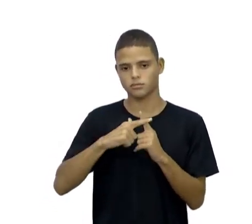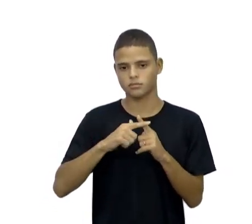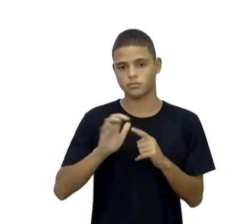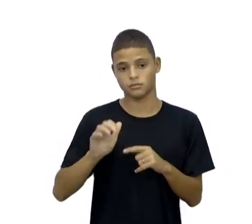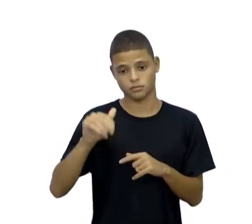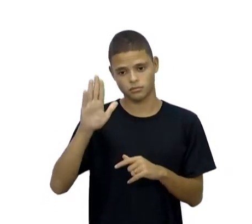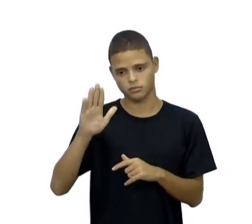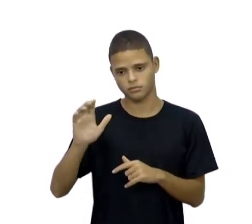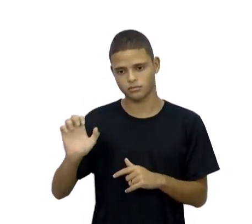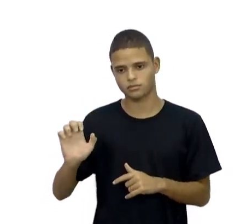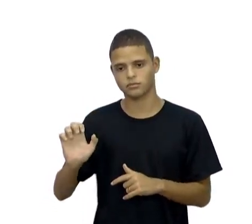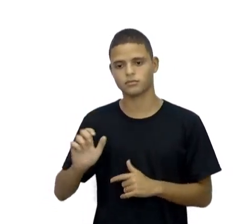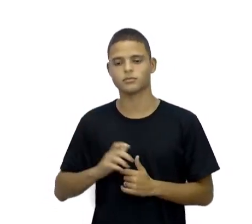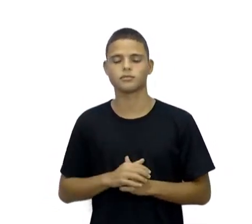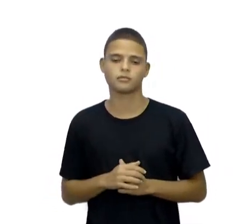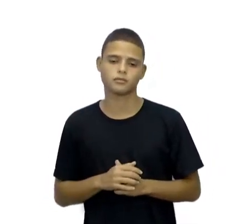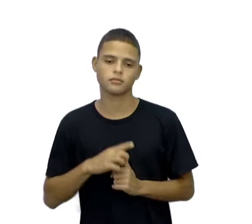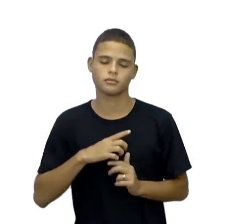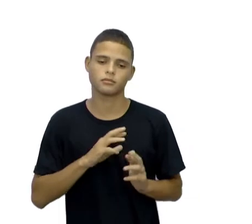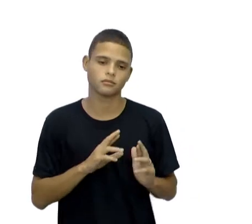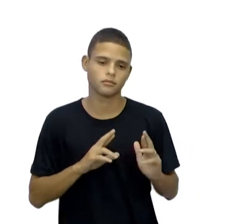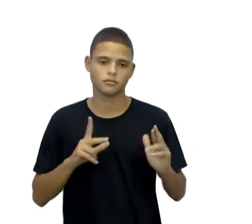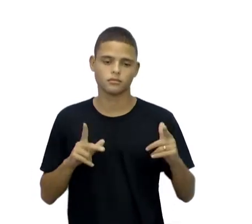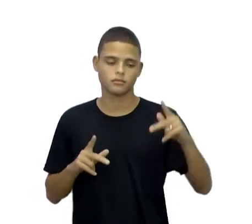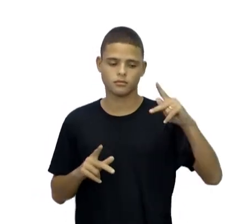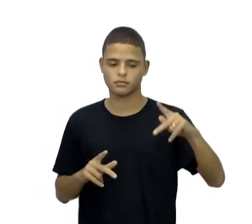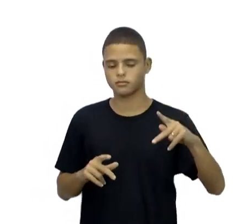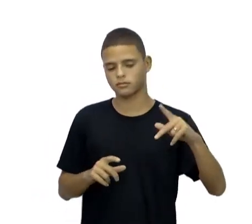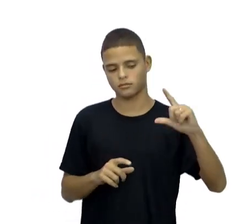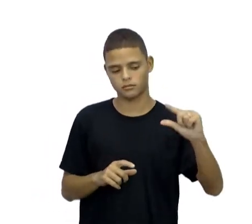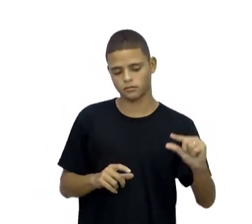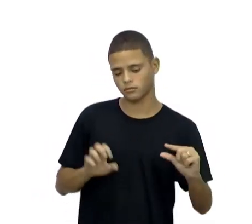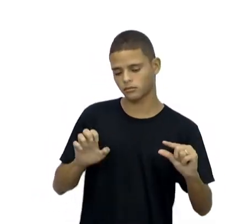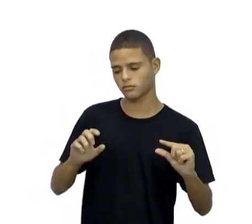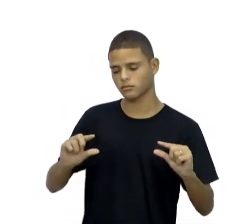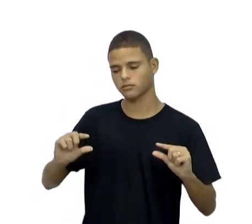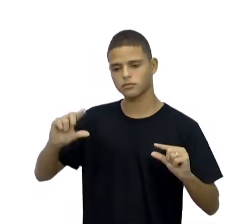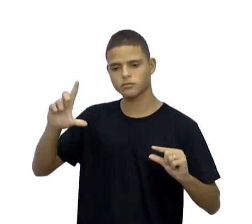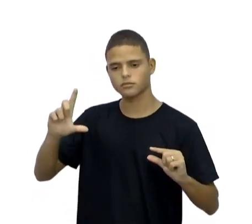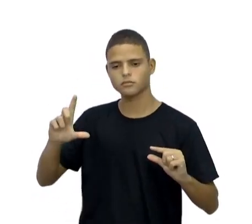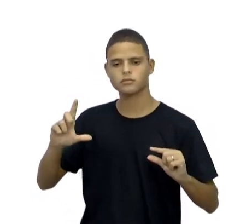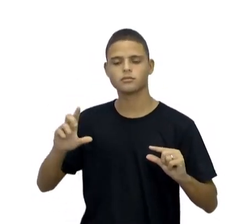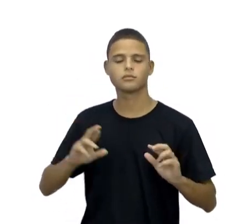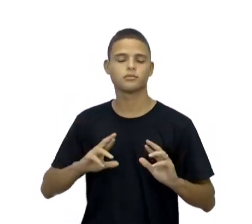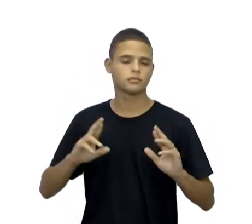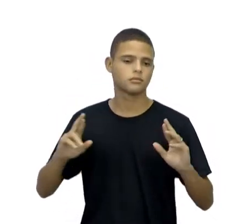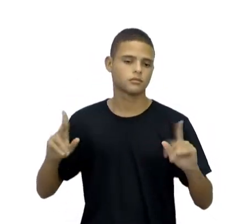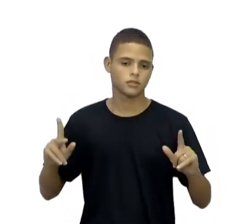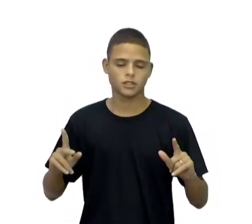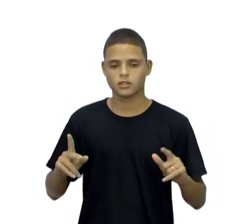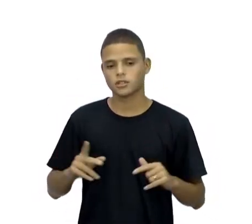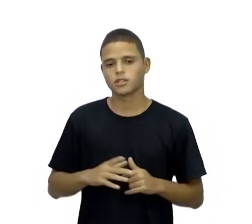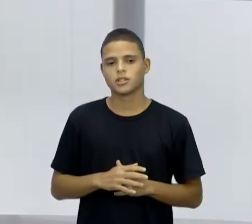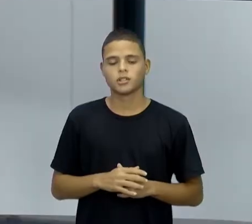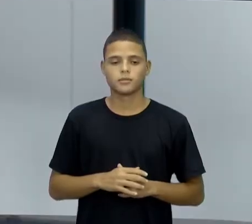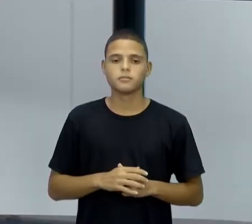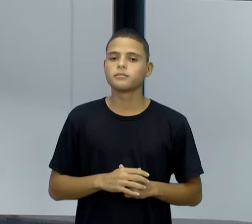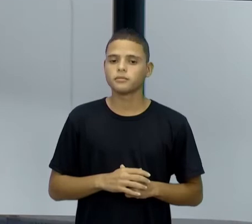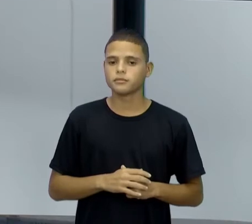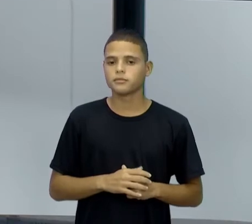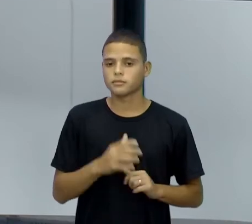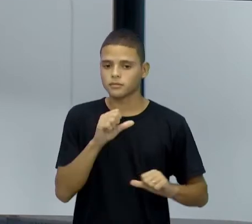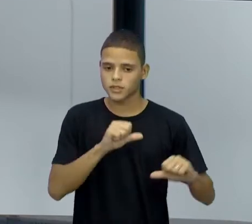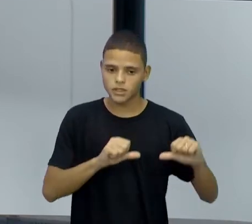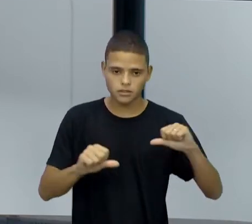essa diferença, a gente chama de diferença de potencial. O que é a diferença de potencial? É o elemento químico,